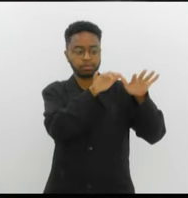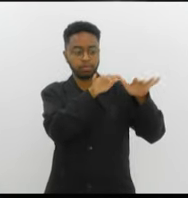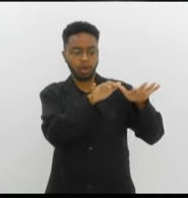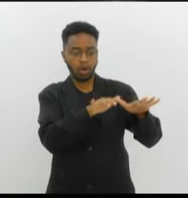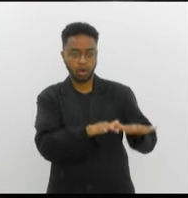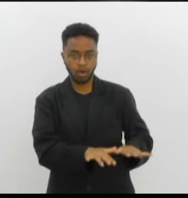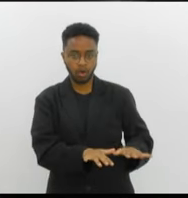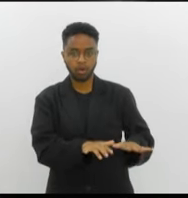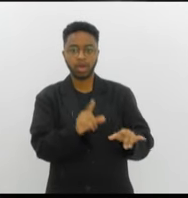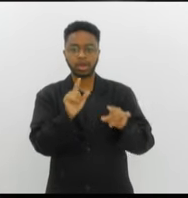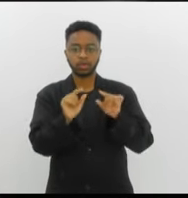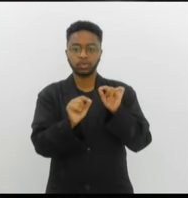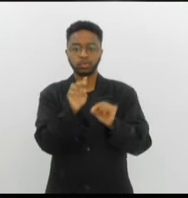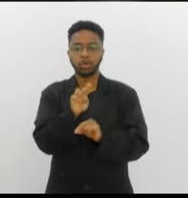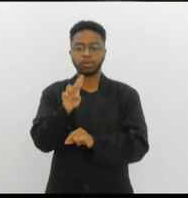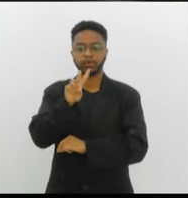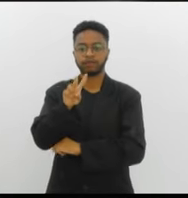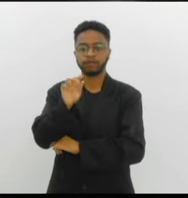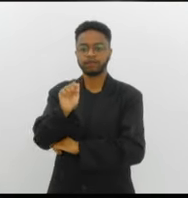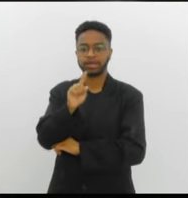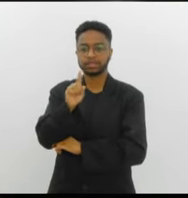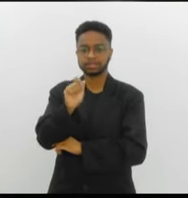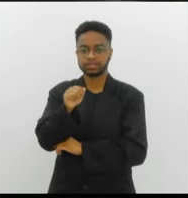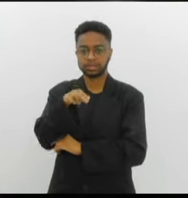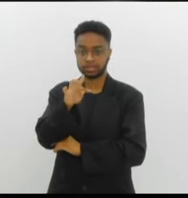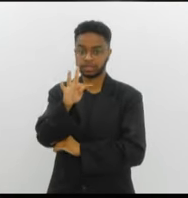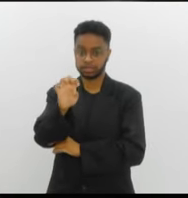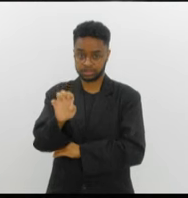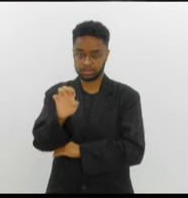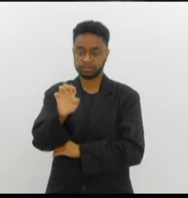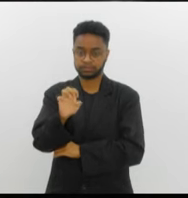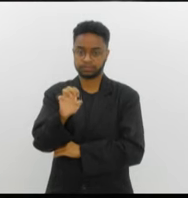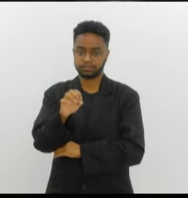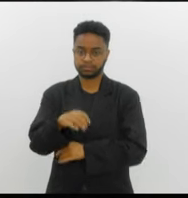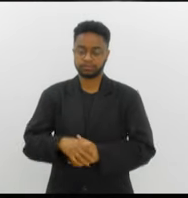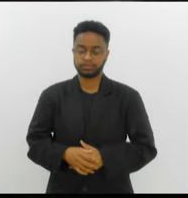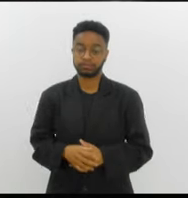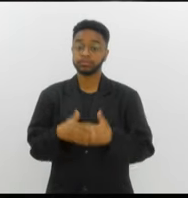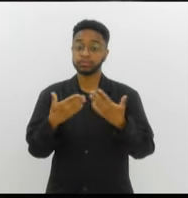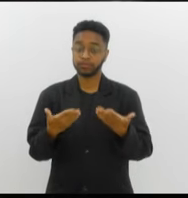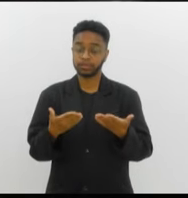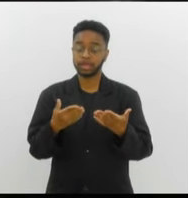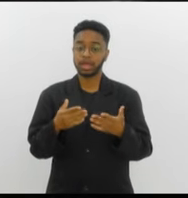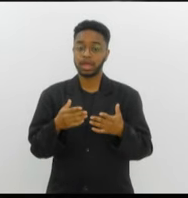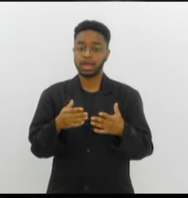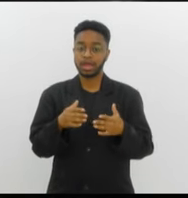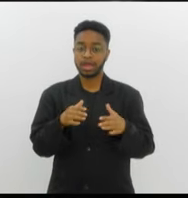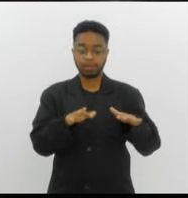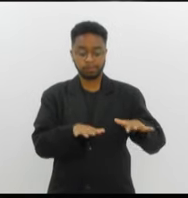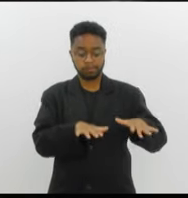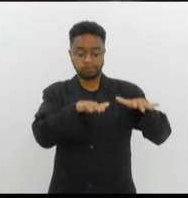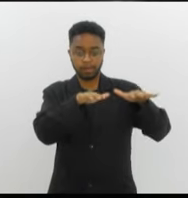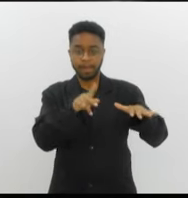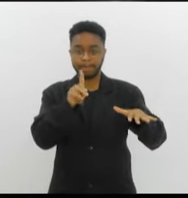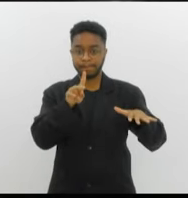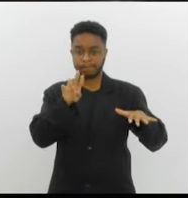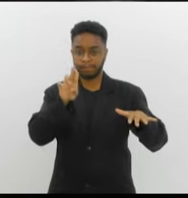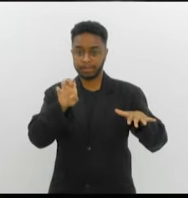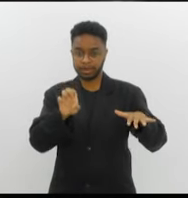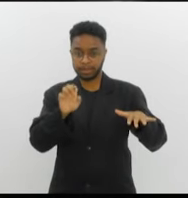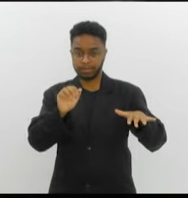a vazante, né? Que é a maré vazante. Então, a linha de pré-mar seria a média dessas duas marés